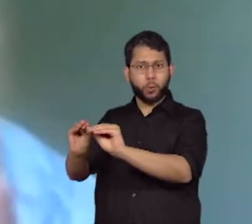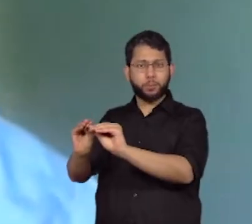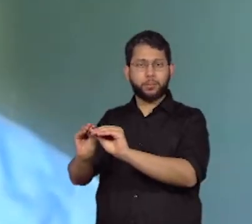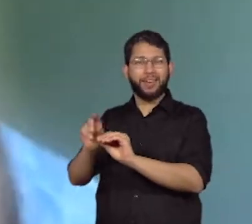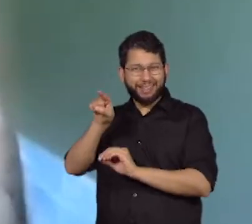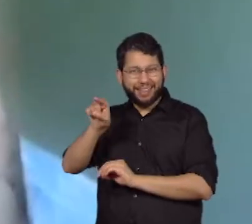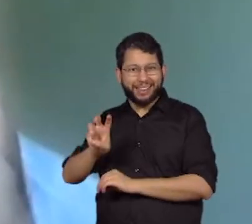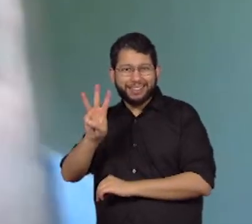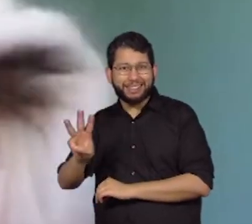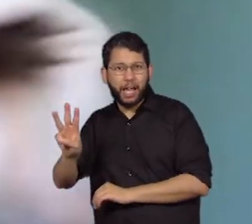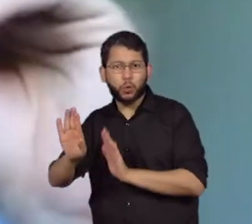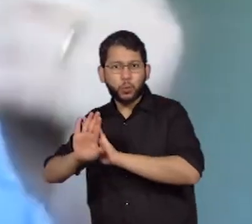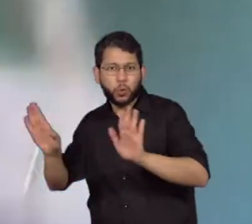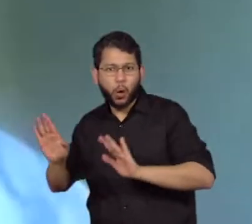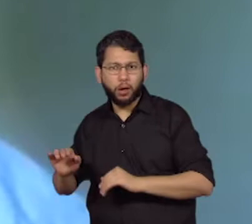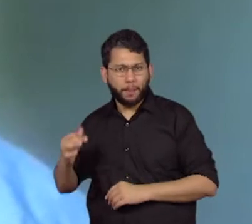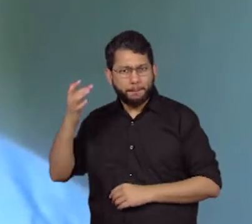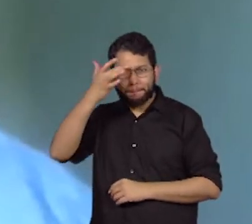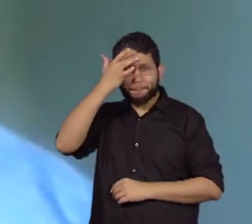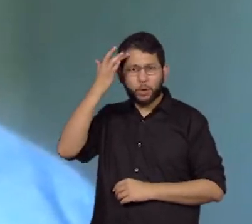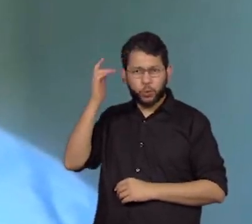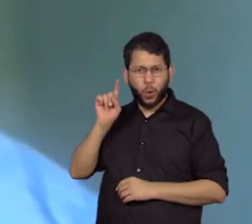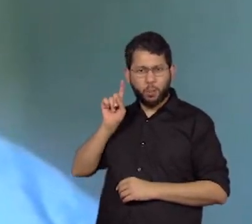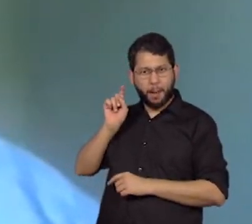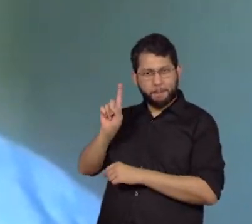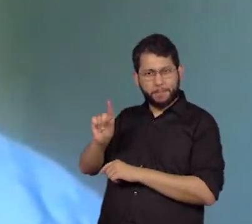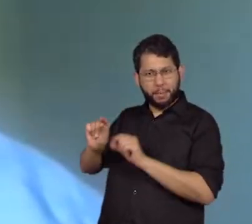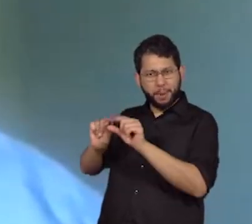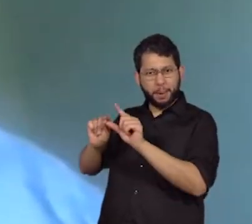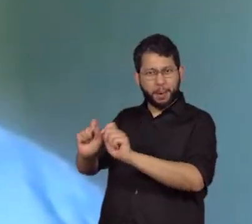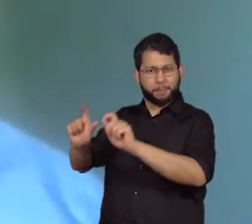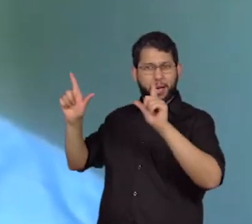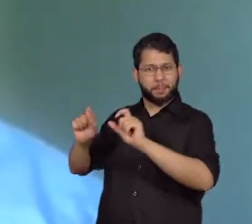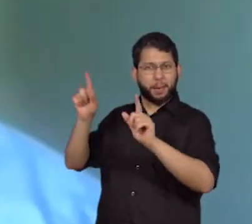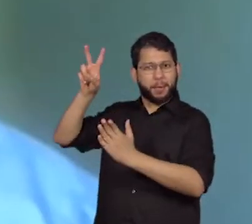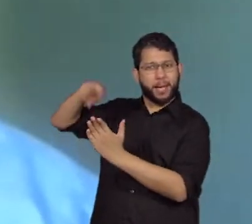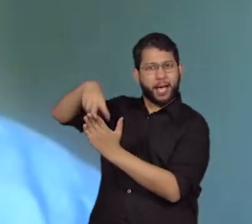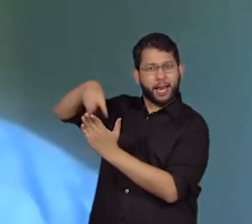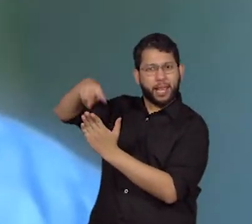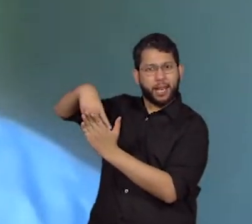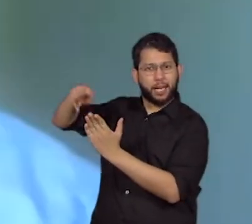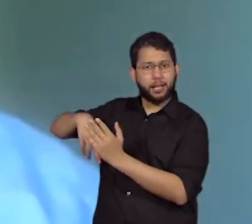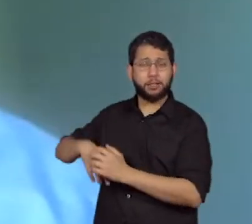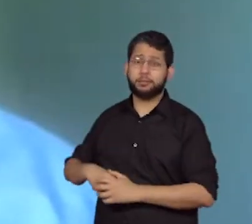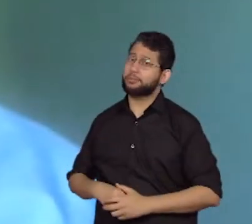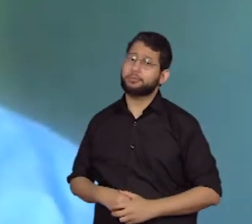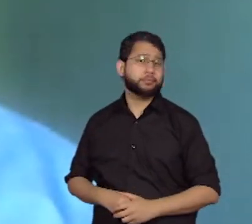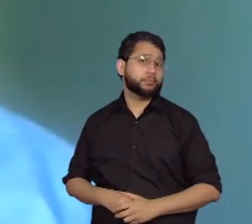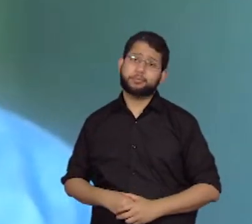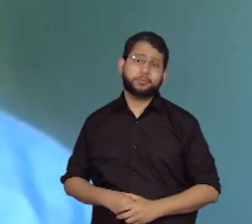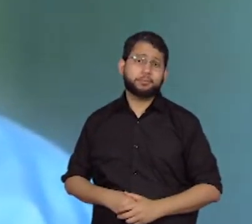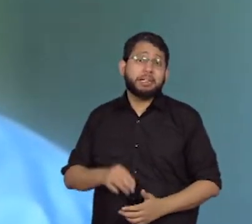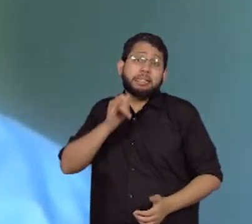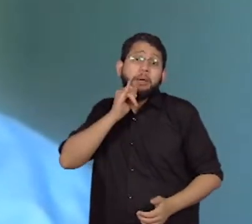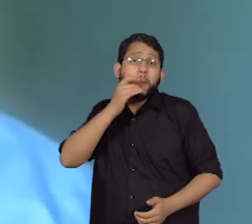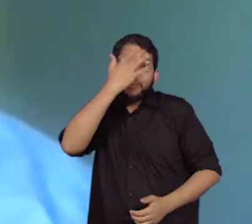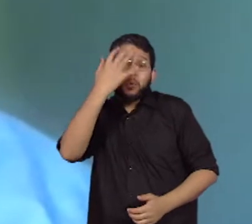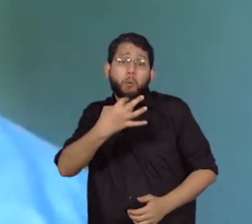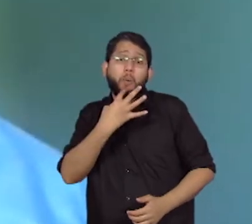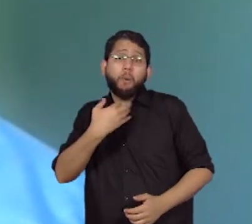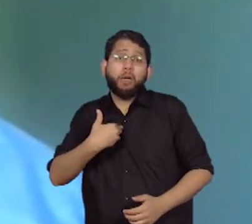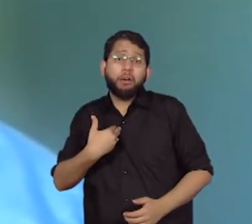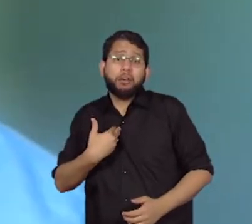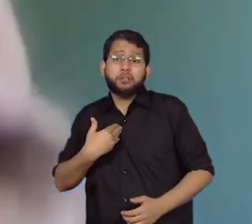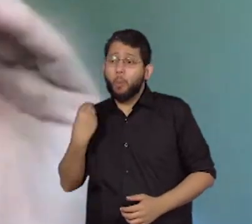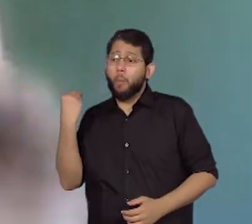Só naquele site, dificilmente uma pessoa vai falar assim, olha, eu vou lá olhar a matéria do Guilherme naquele site, porque ele nem sabe